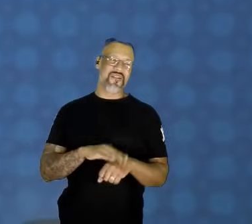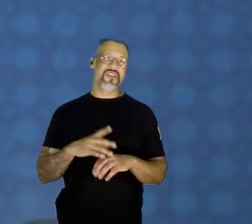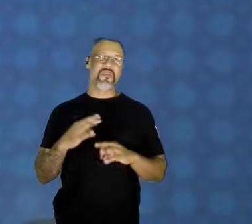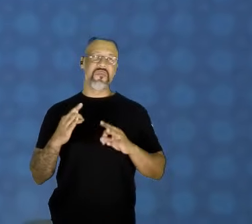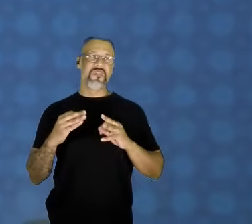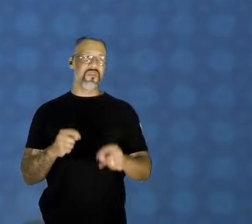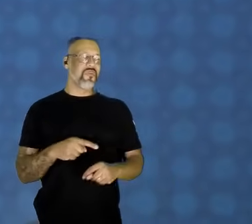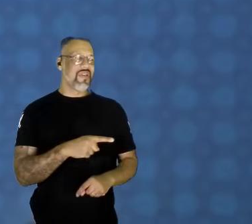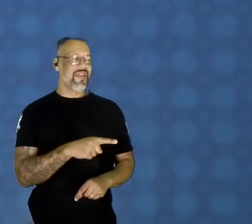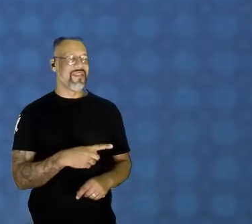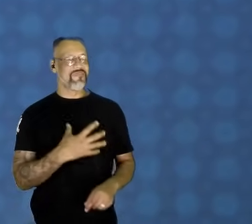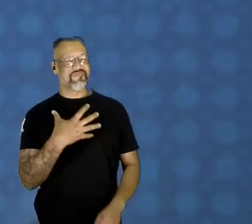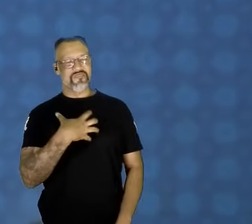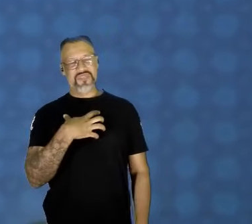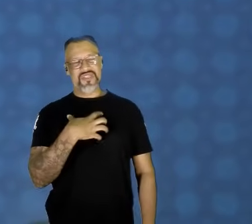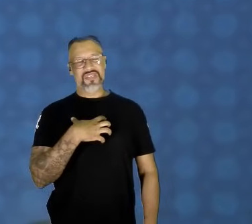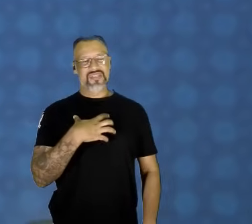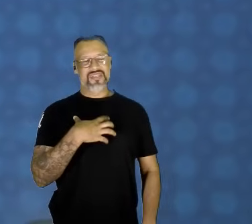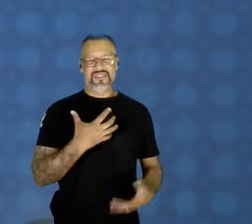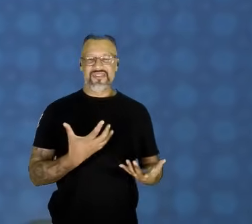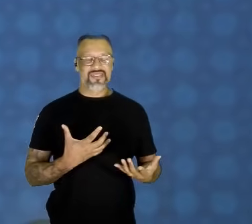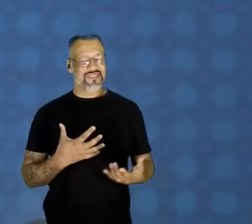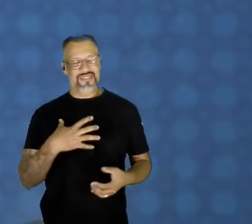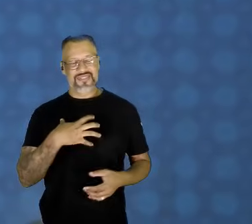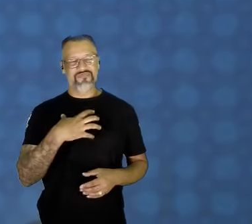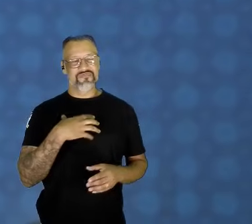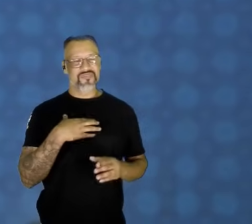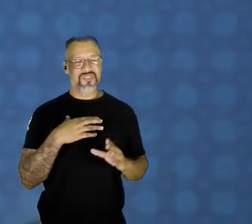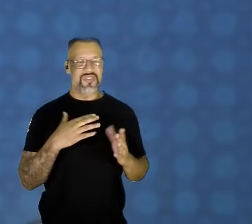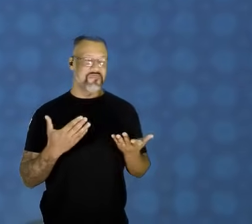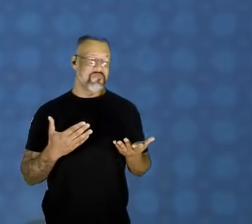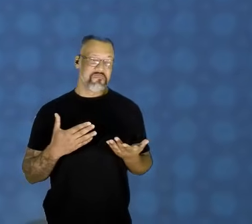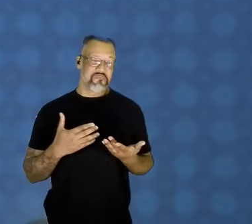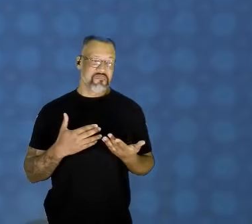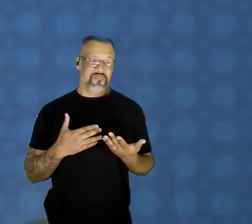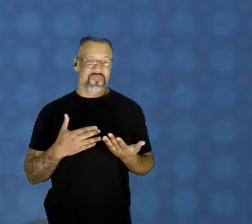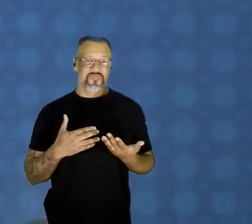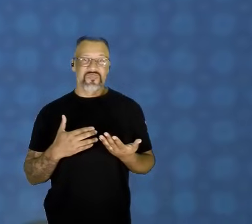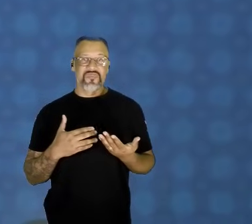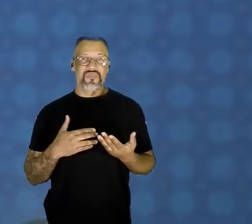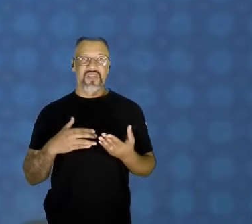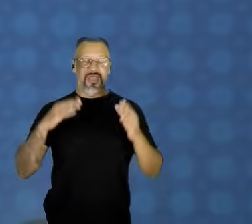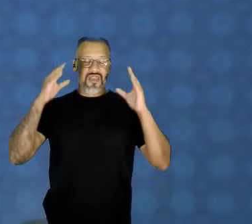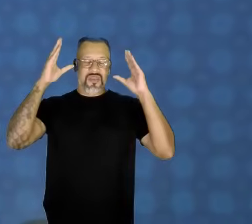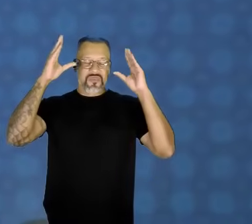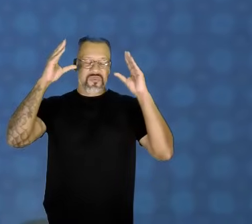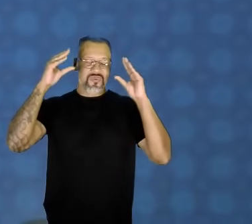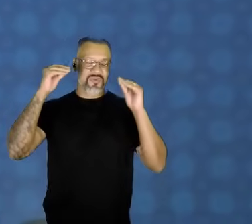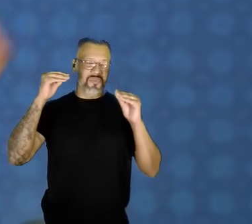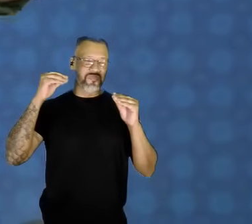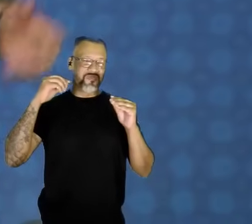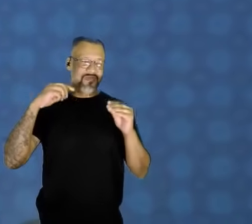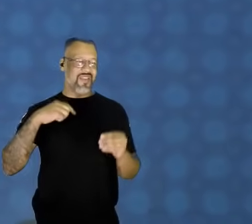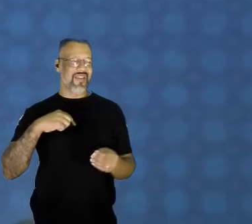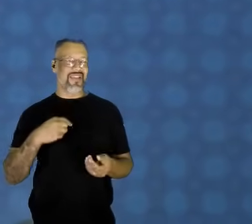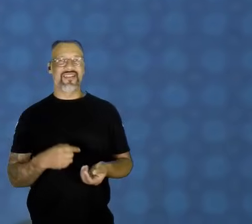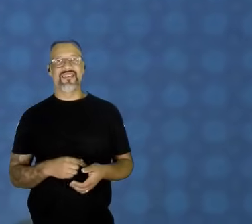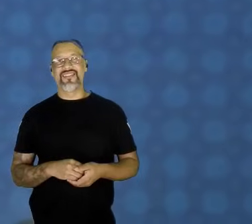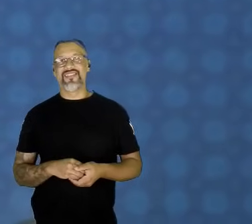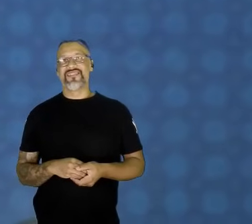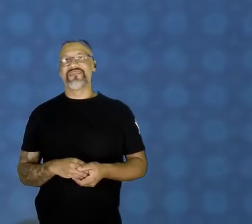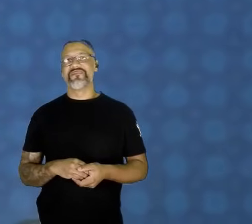fala assim: ai meu Deus, vamos tratar ele com tanto carinho, para ver se ele gosta daqui. Jesus pega